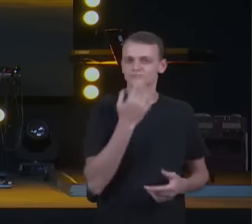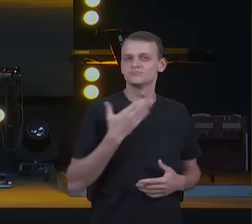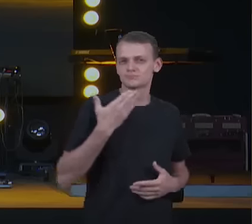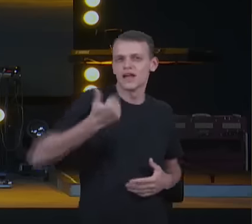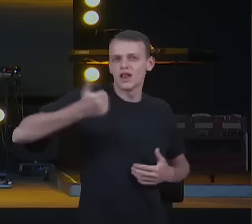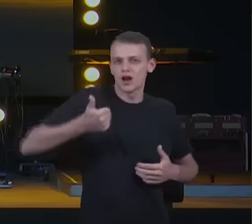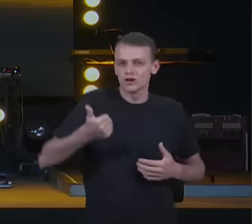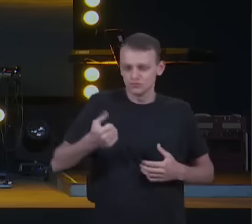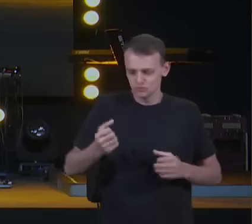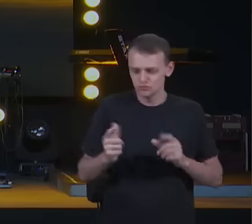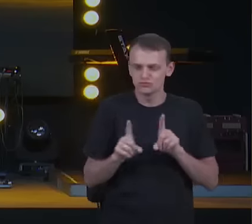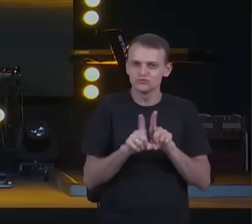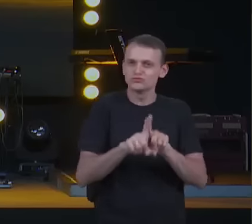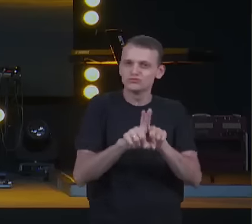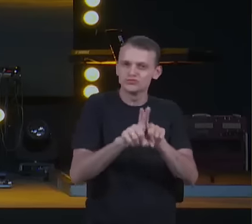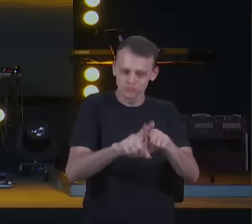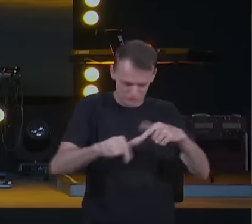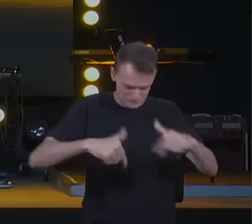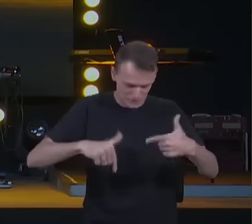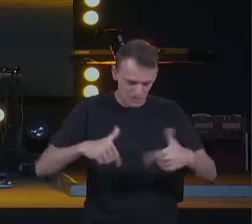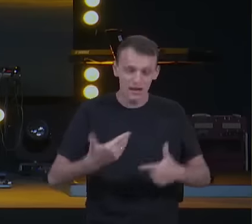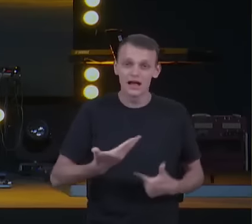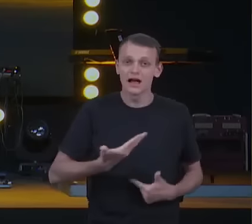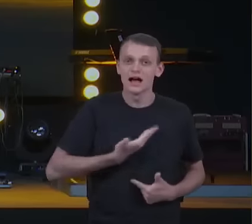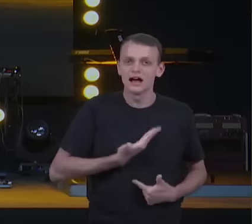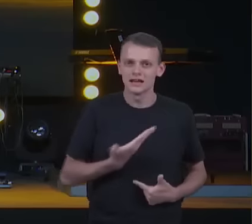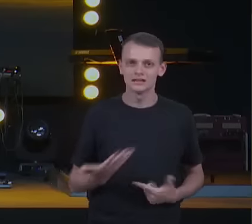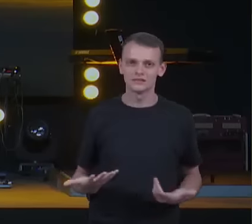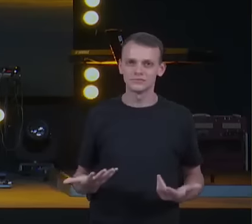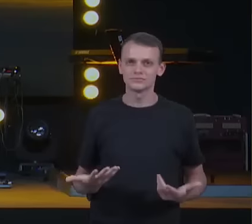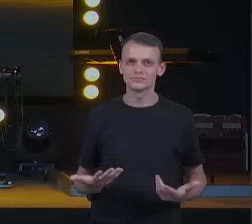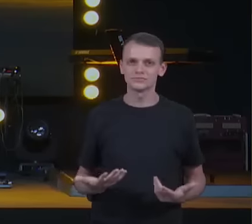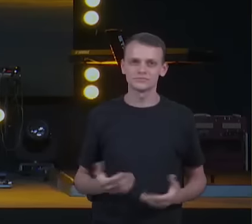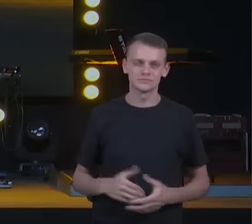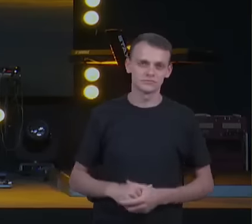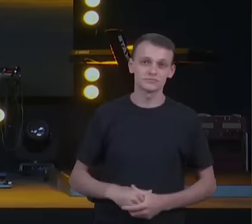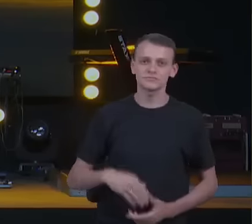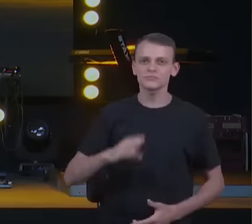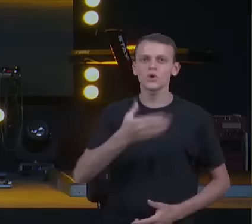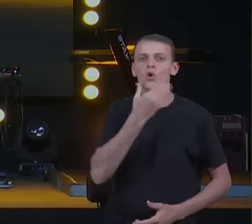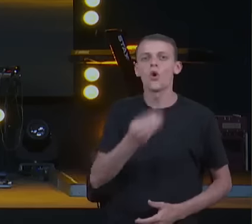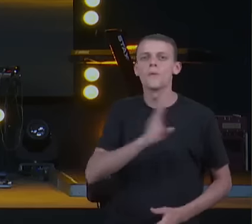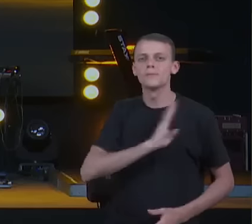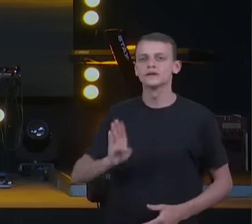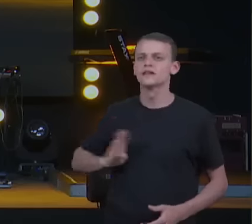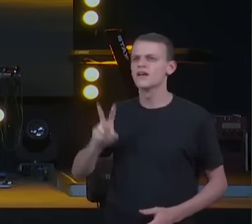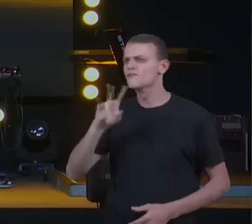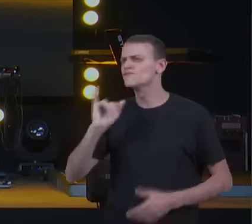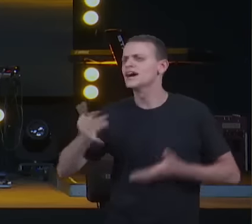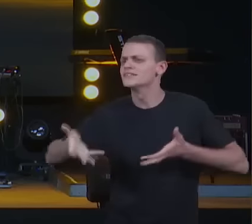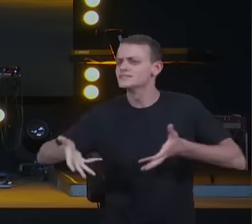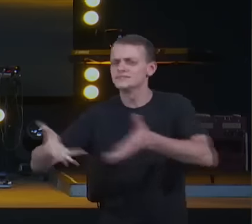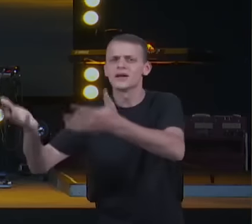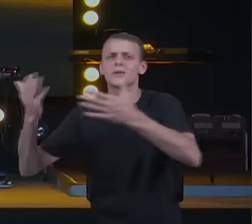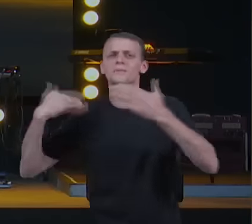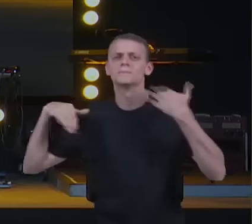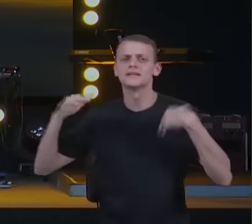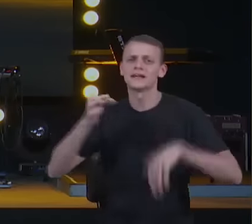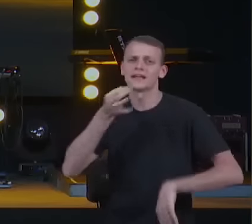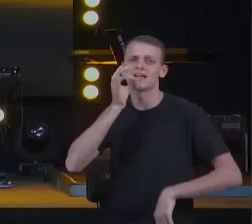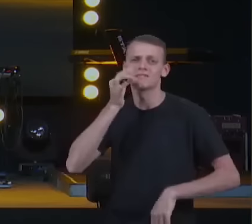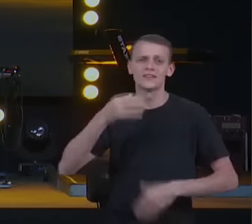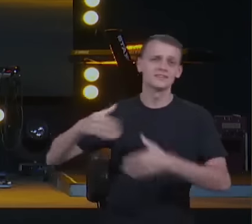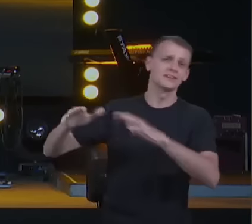Tomé, você não está pronto para ver? Sai um pouquinho também, Tadeu. Bartolomeu, vai dar uma volta, tomar um café.